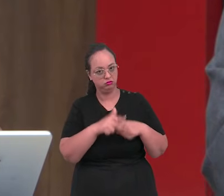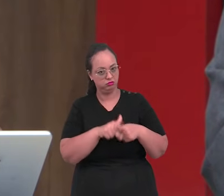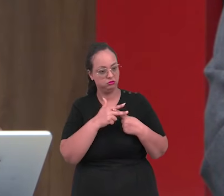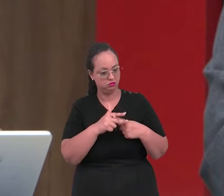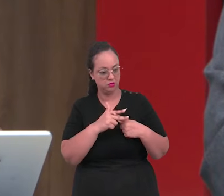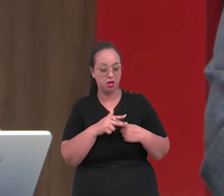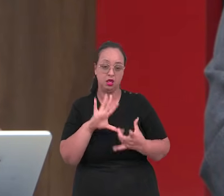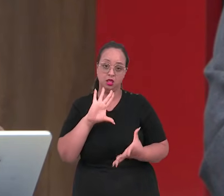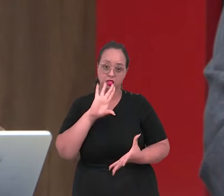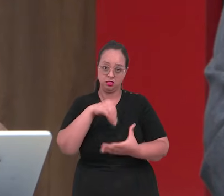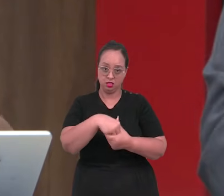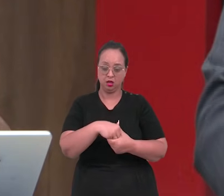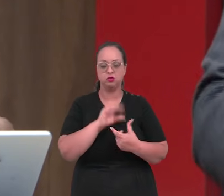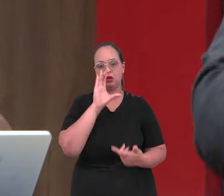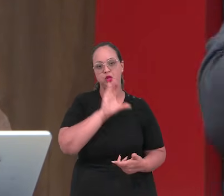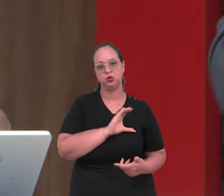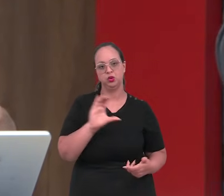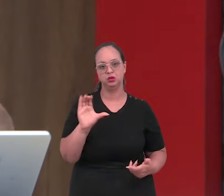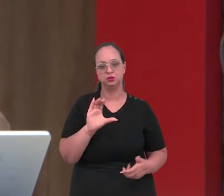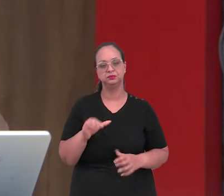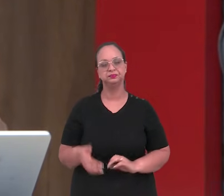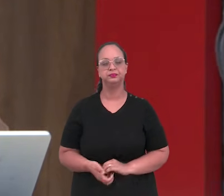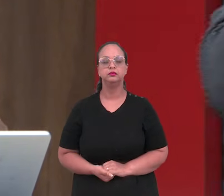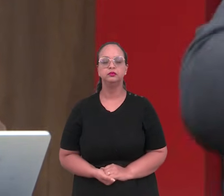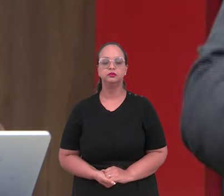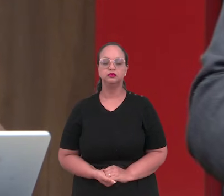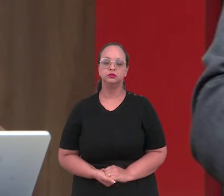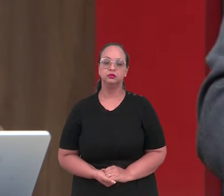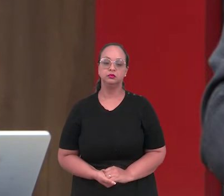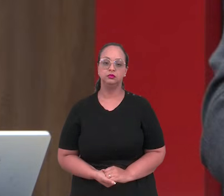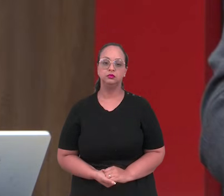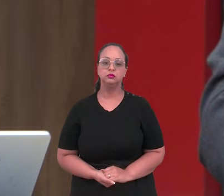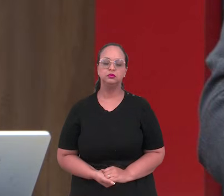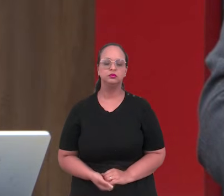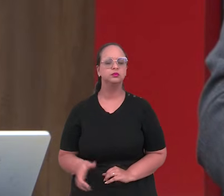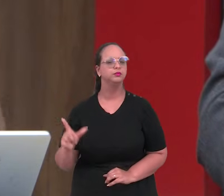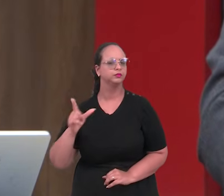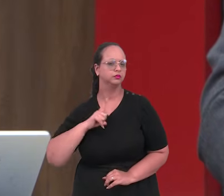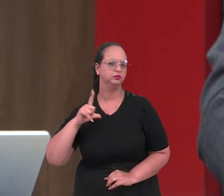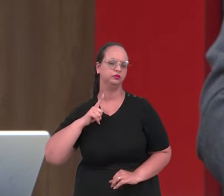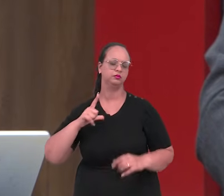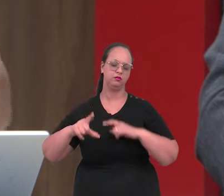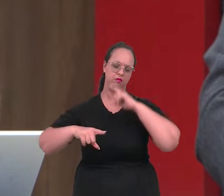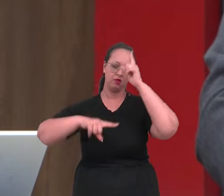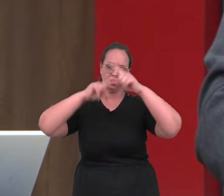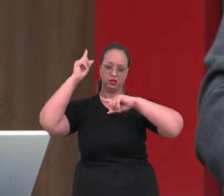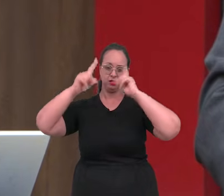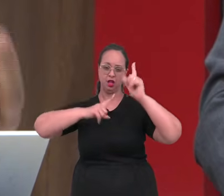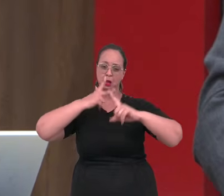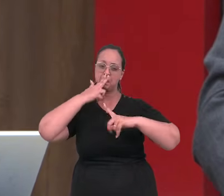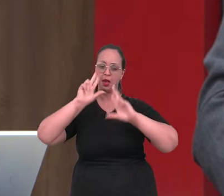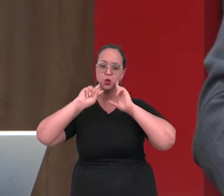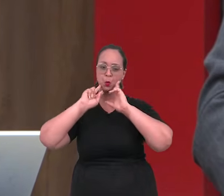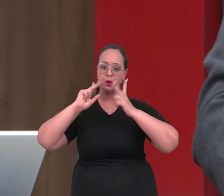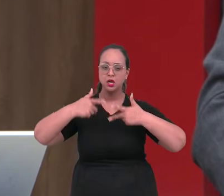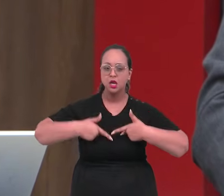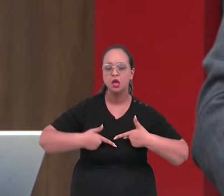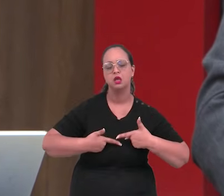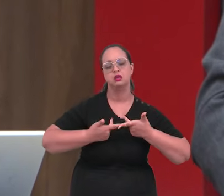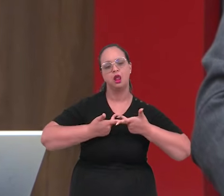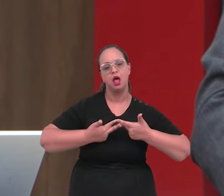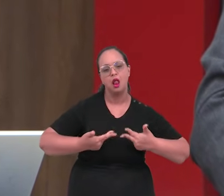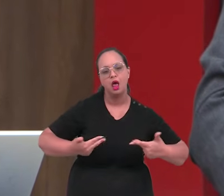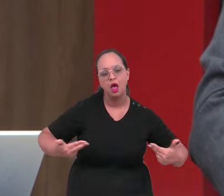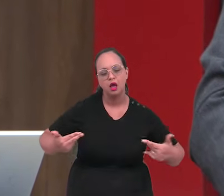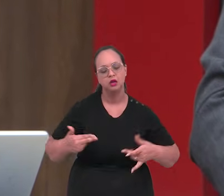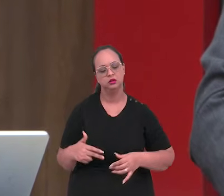que vivia um momento em que as ideias humanistas estavam rodando tudo lá, tinha um monte de coisa acontecendo,